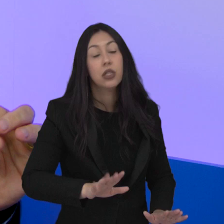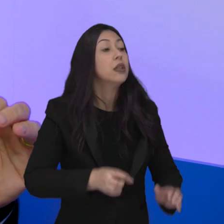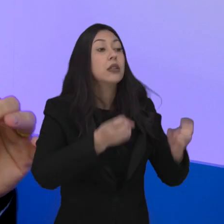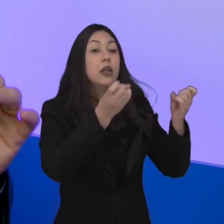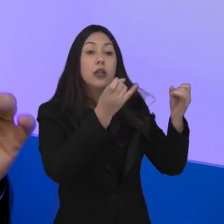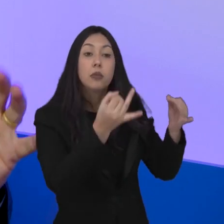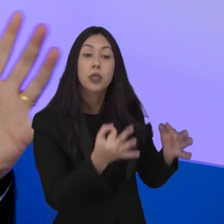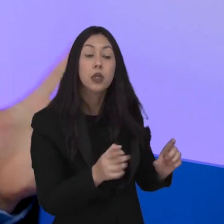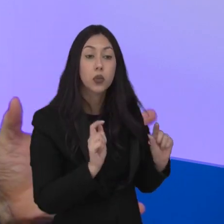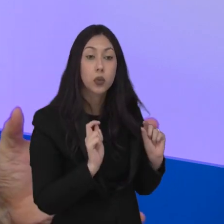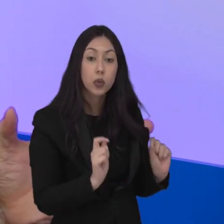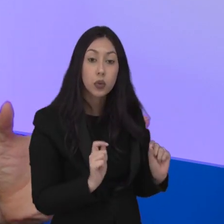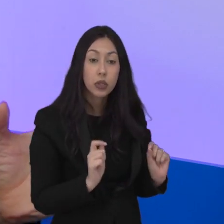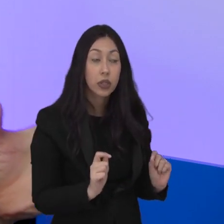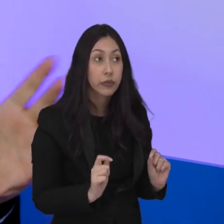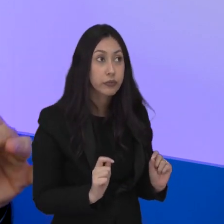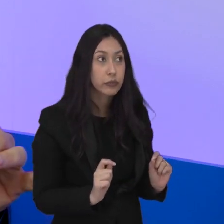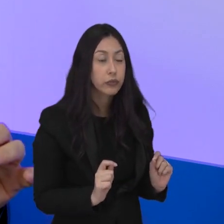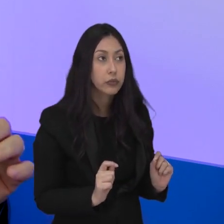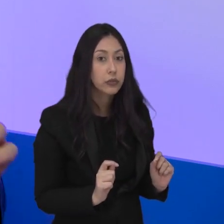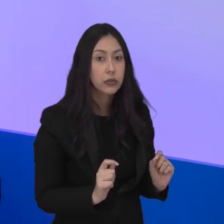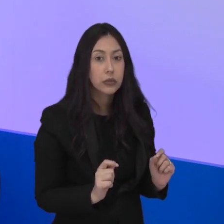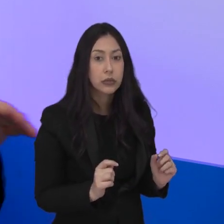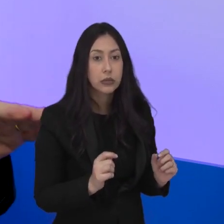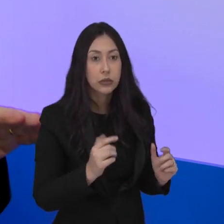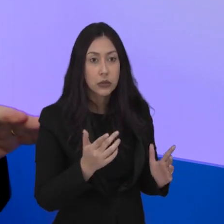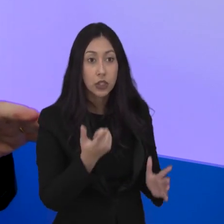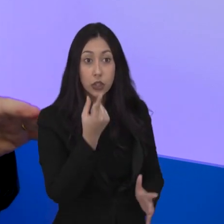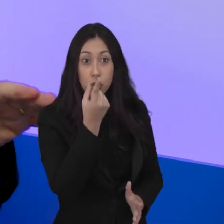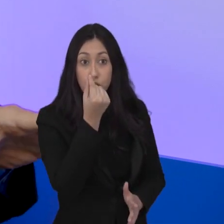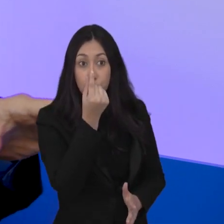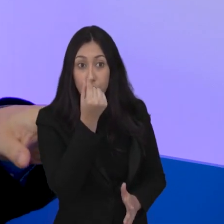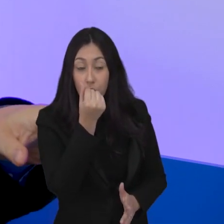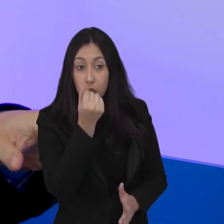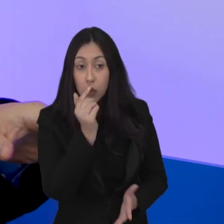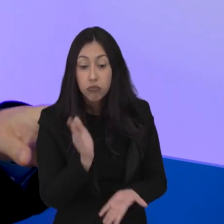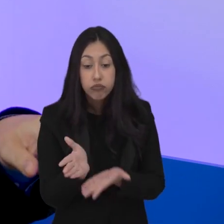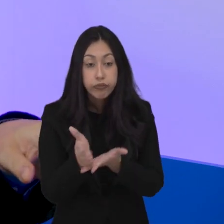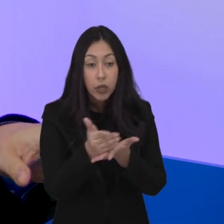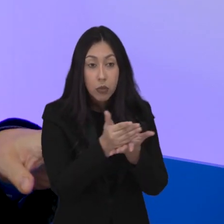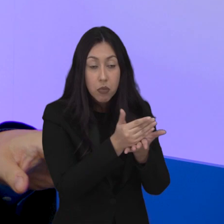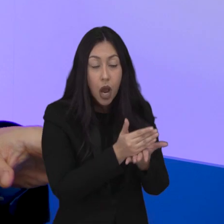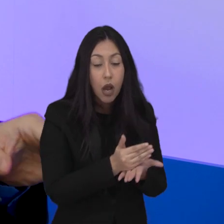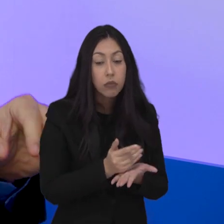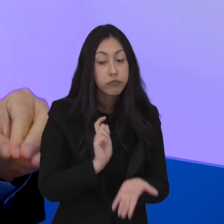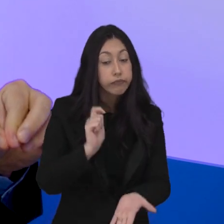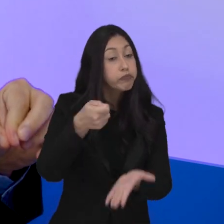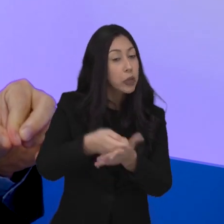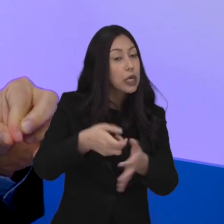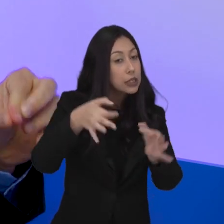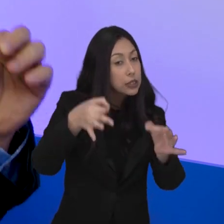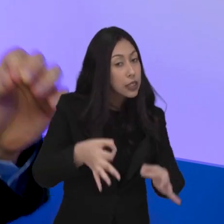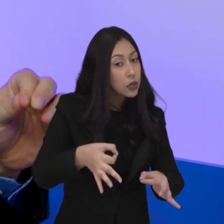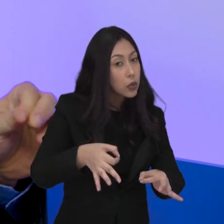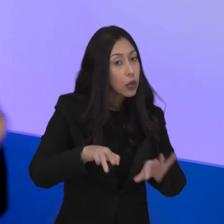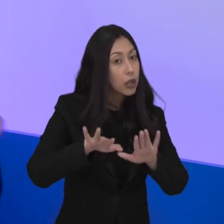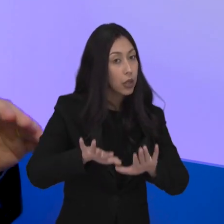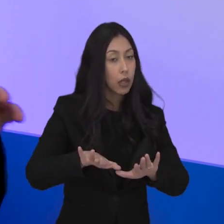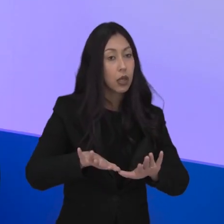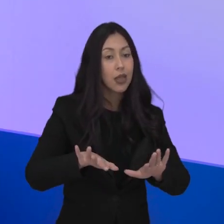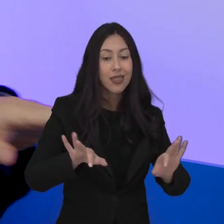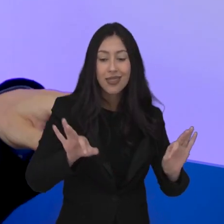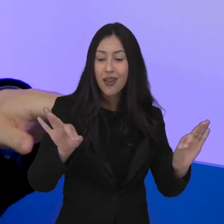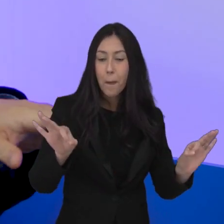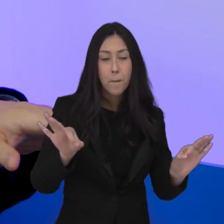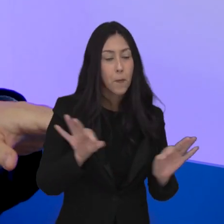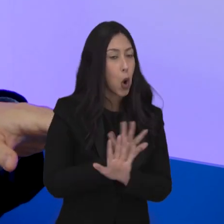gente está falando mais de receitas para despesas obrigatórias. Agora, nesse aspecto,